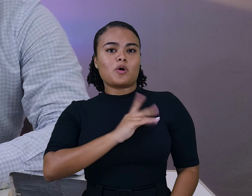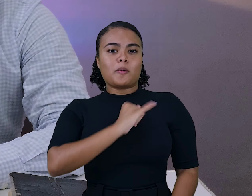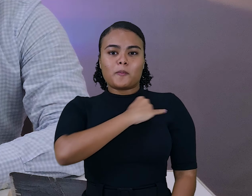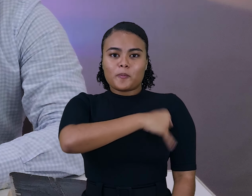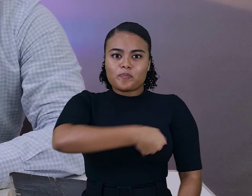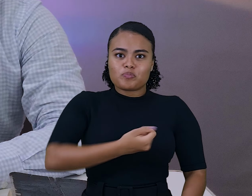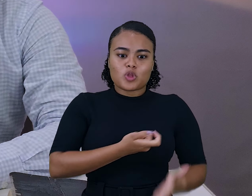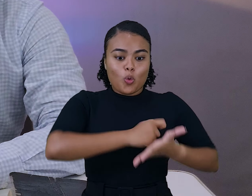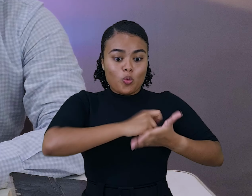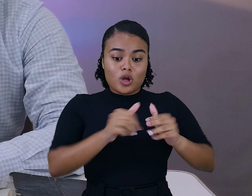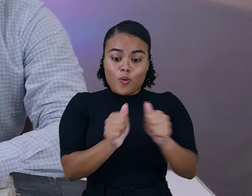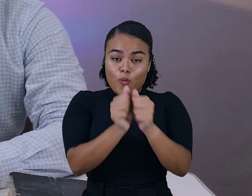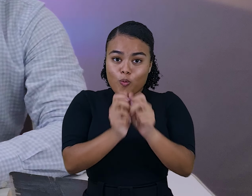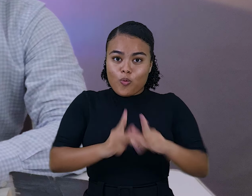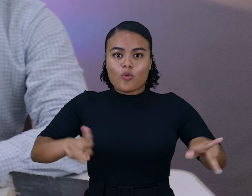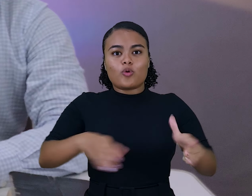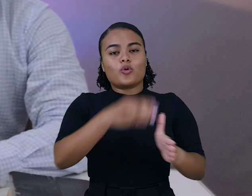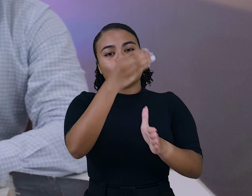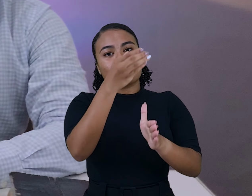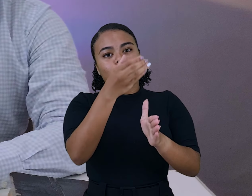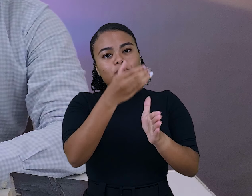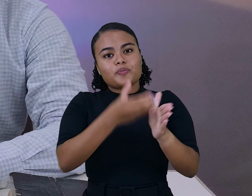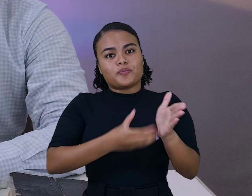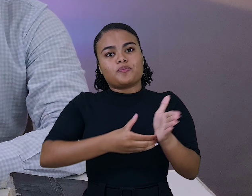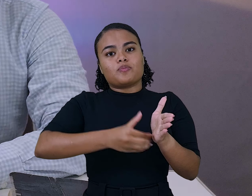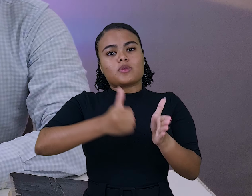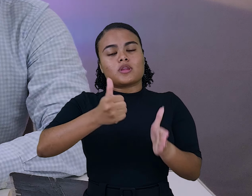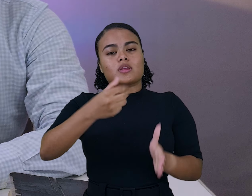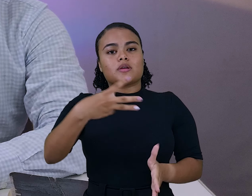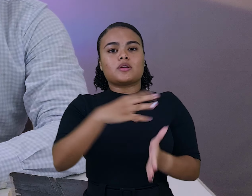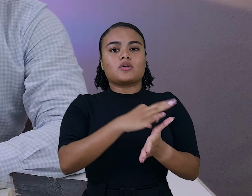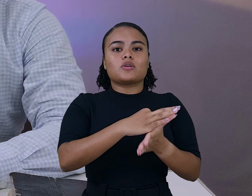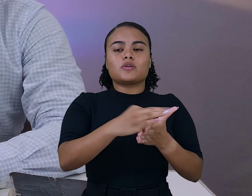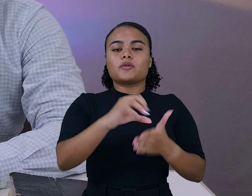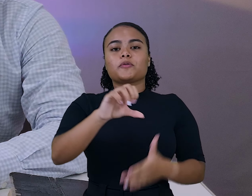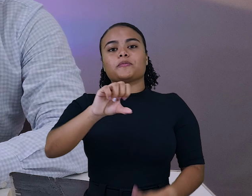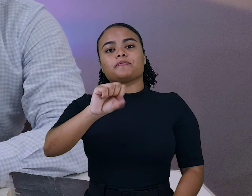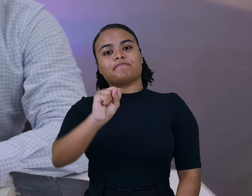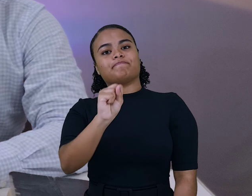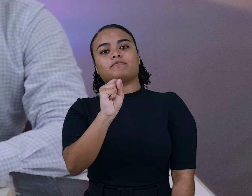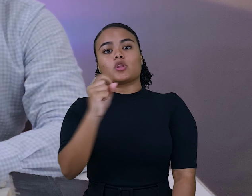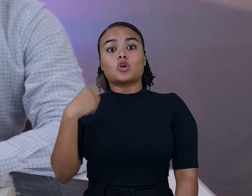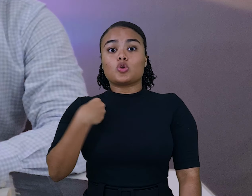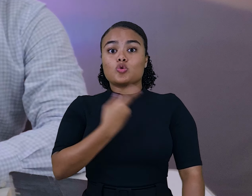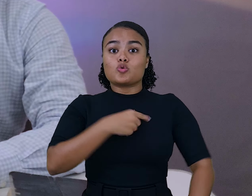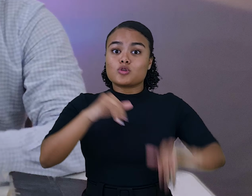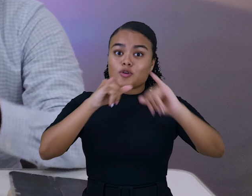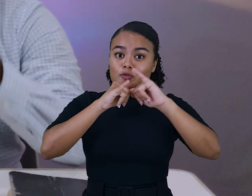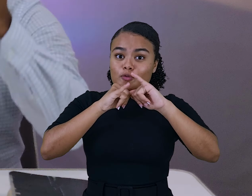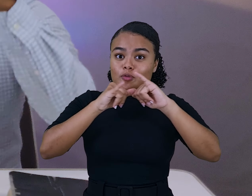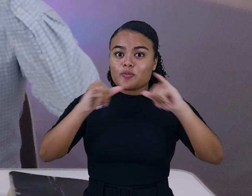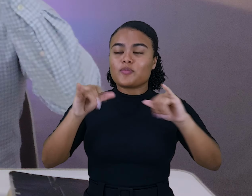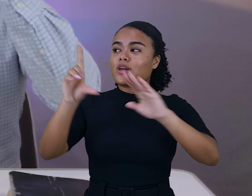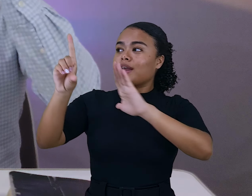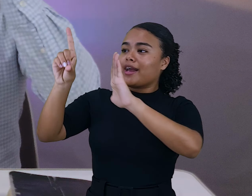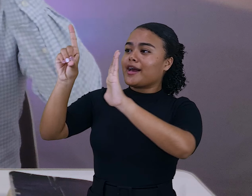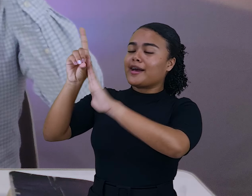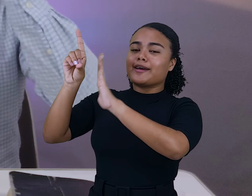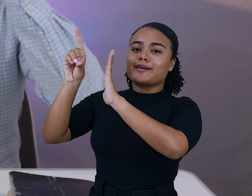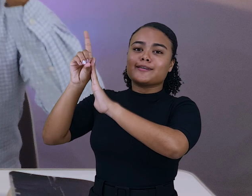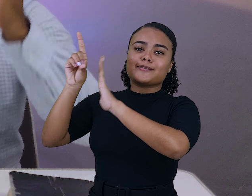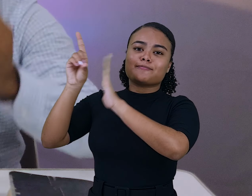João, que quando escreveu o Apocalipse, no capítulo de número 13, e o versículo 8, nos informou dizendo que